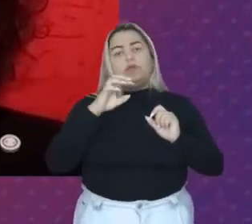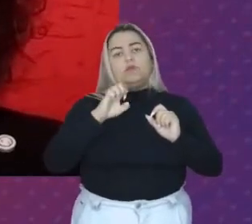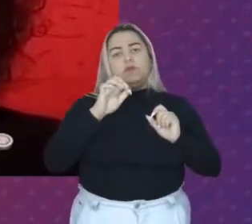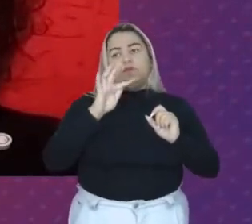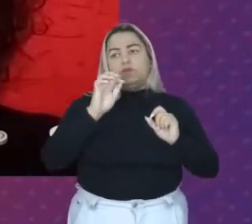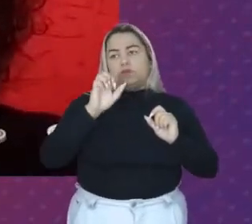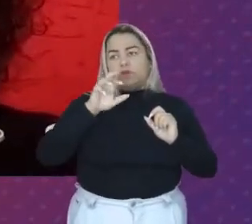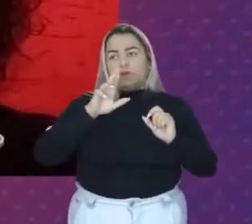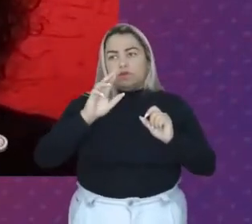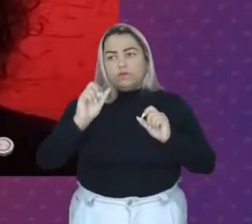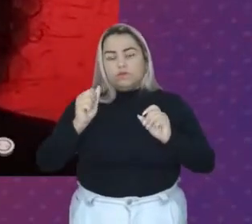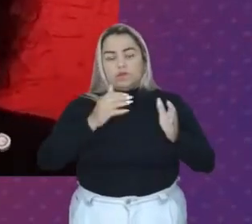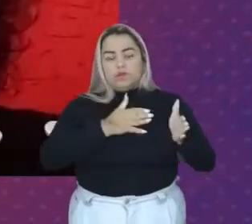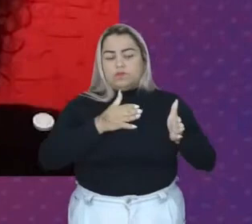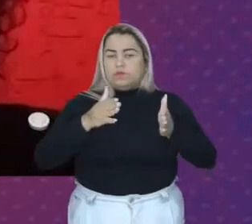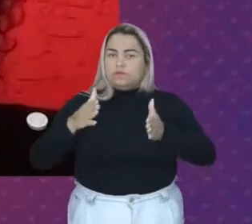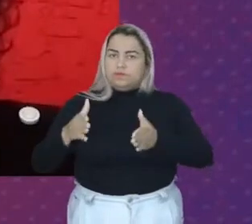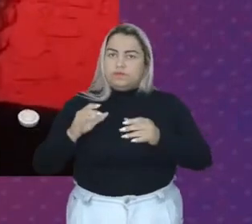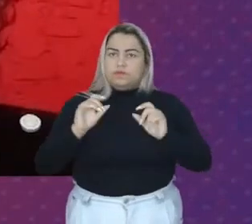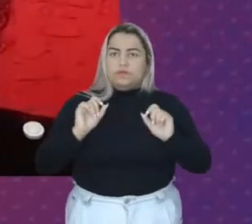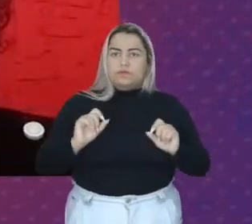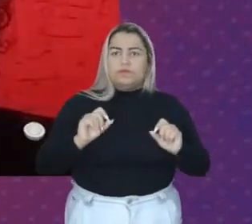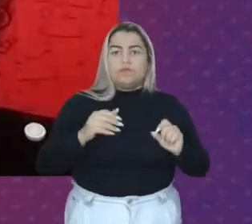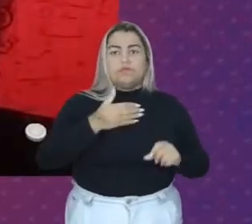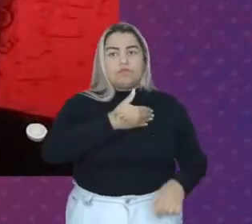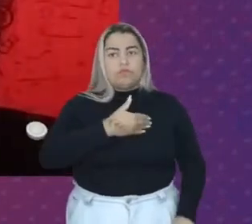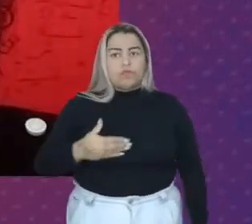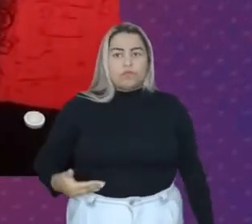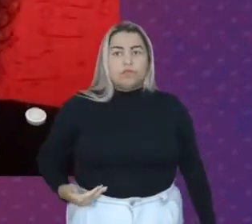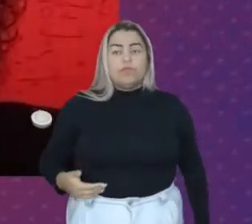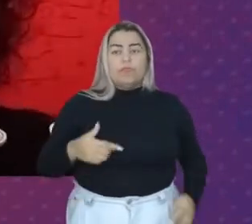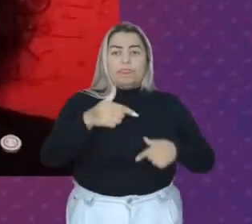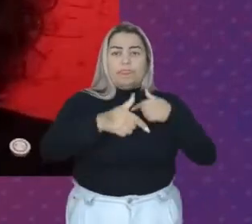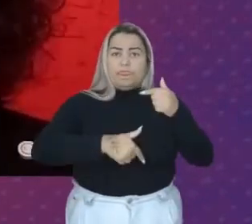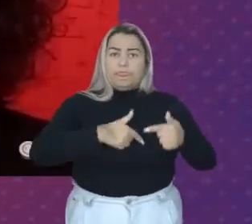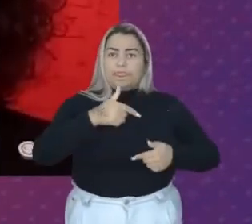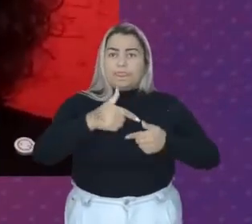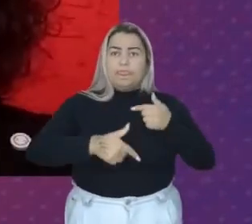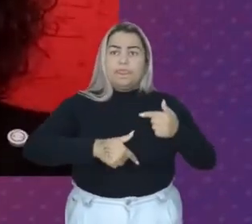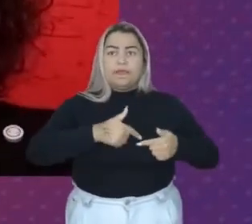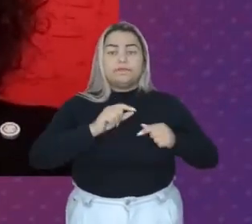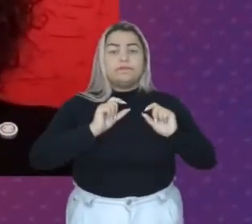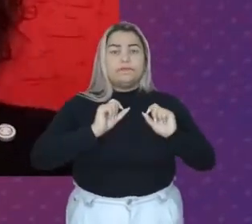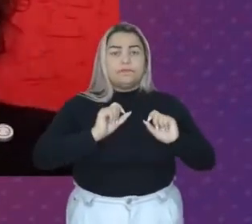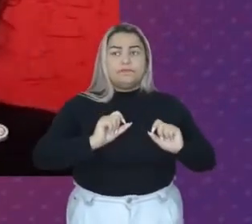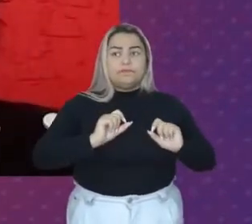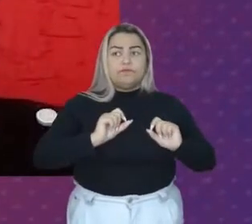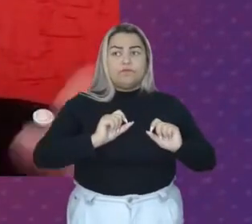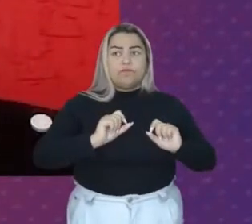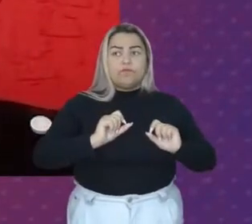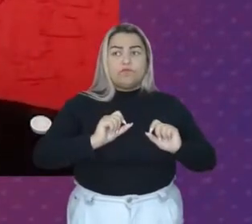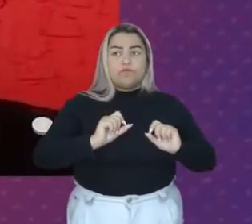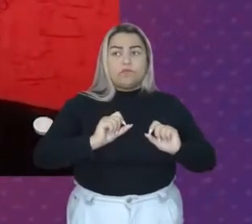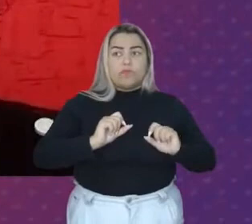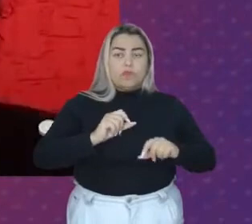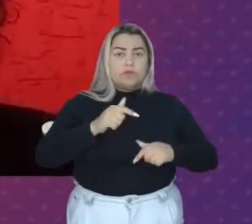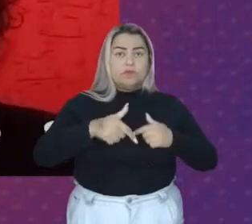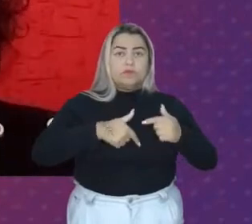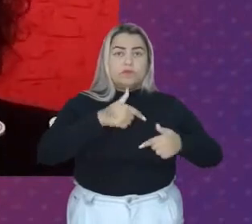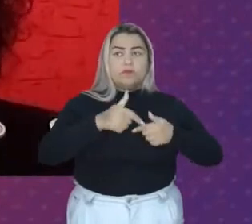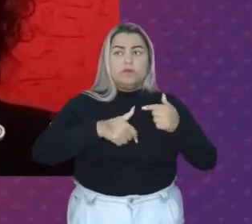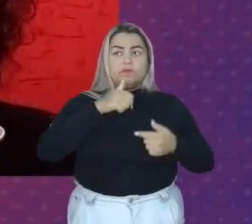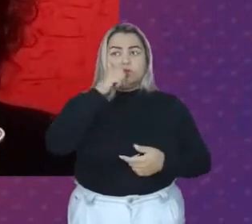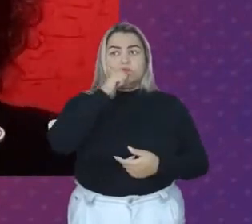Porque a OIT é tripartite, né? Então, vai para governos, empregadores e trabalhadores e trabalhadoras,